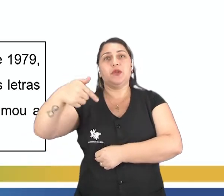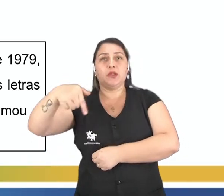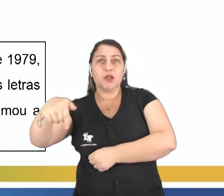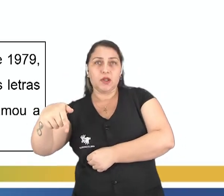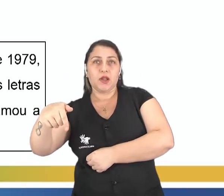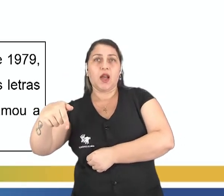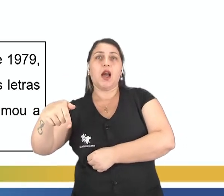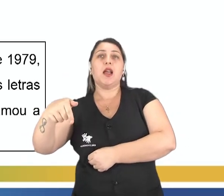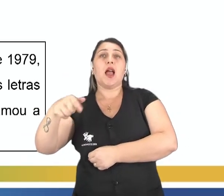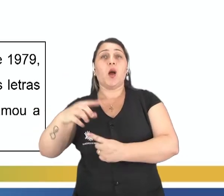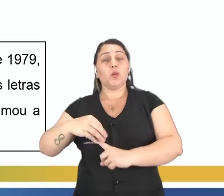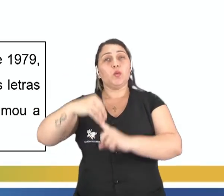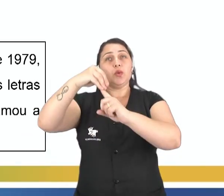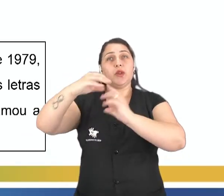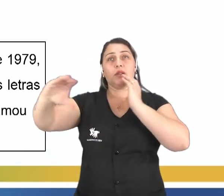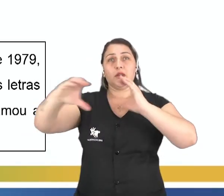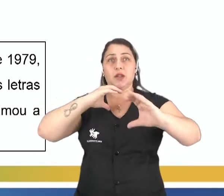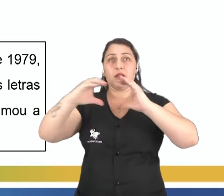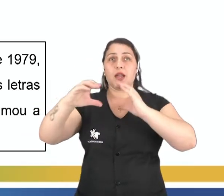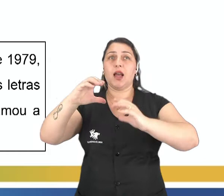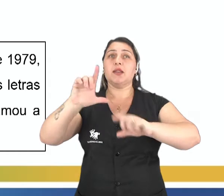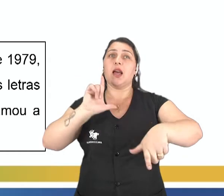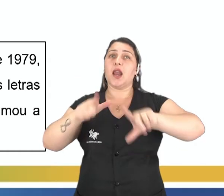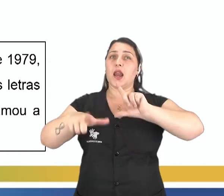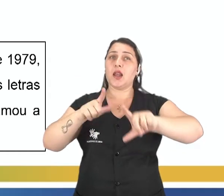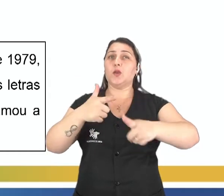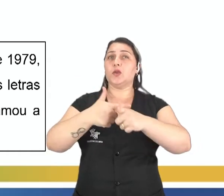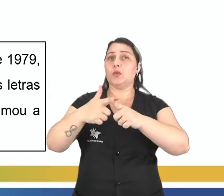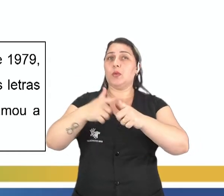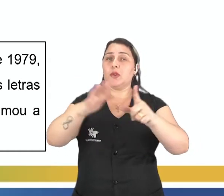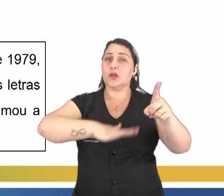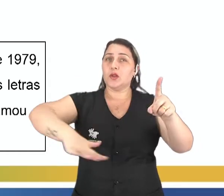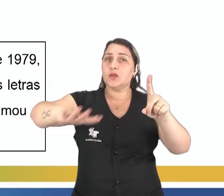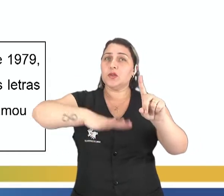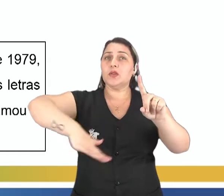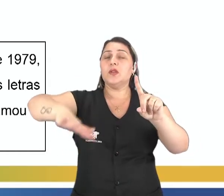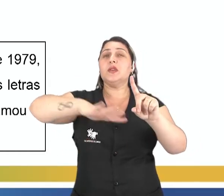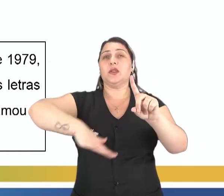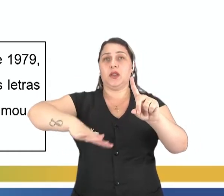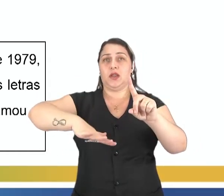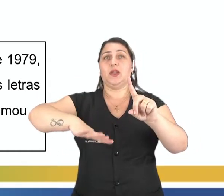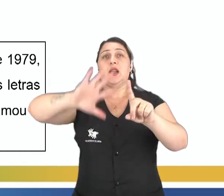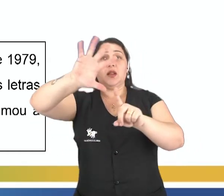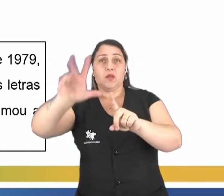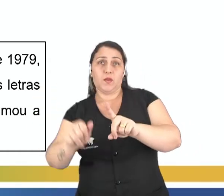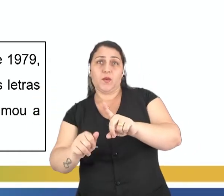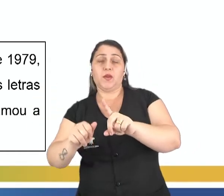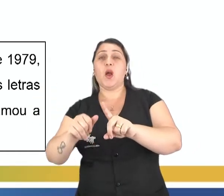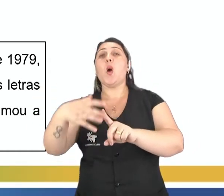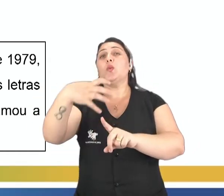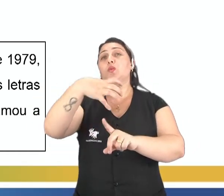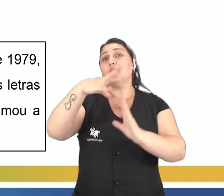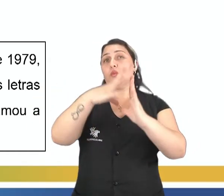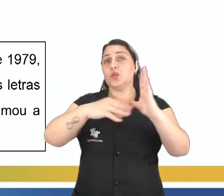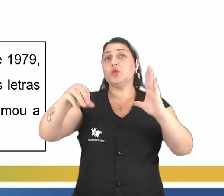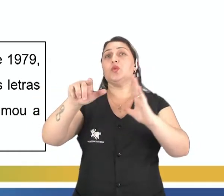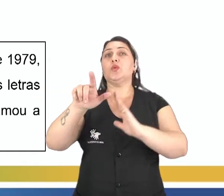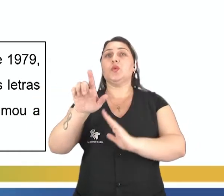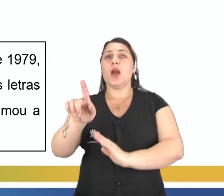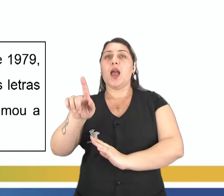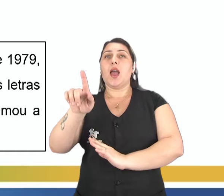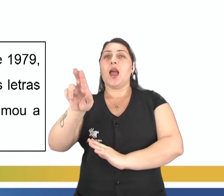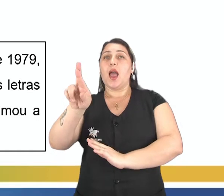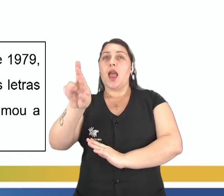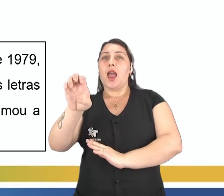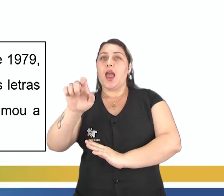anos, sua forma única de cantar, as letras sobre os problemas sociais jamaicanos e um novo estilo reggae chamou a atenção do